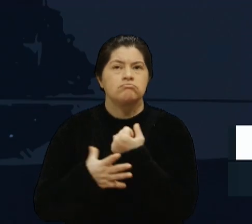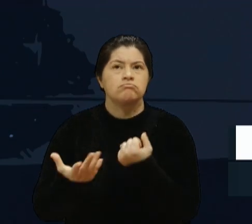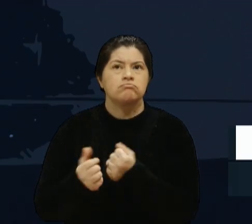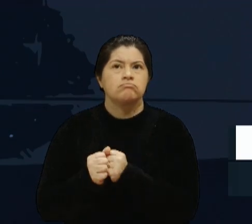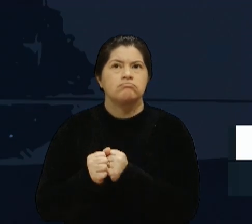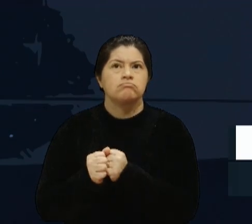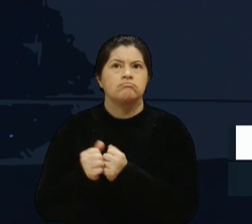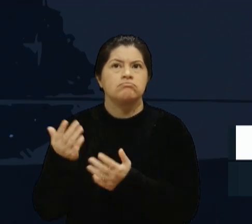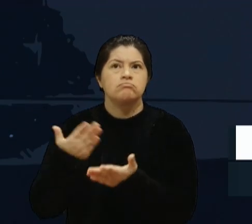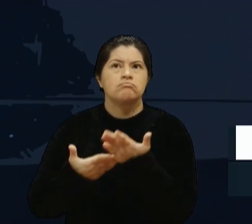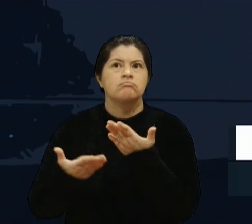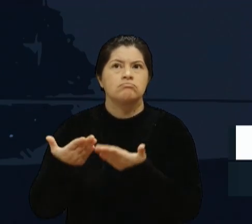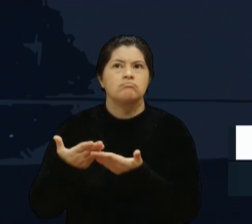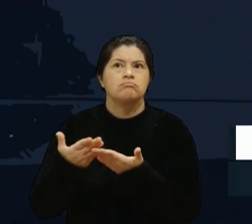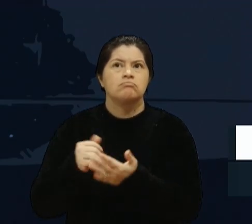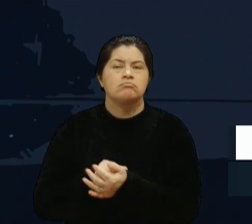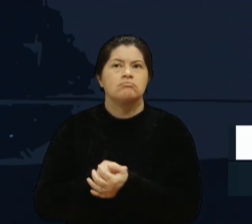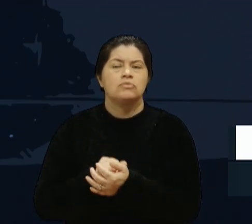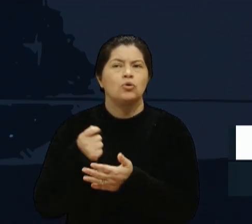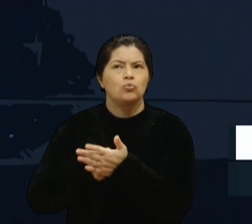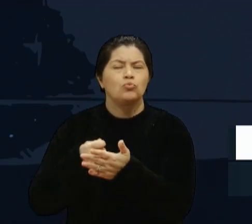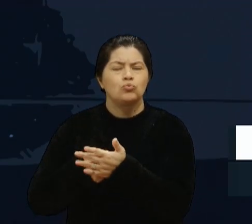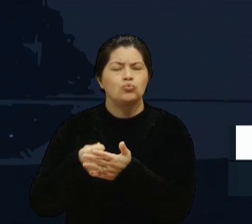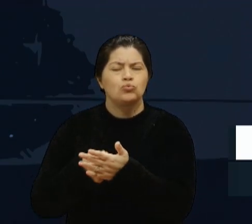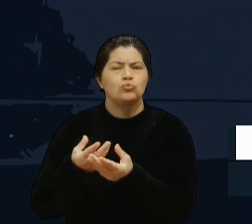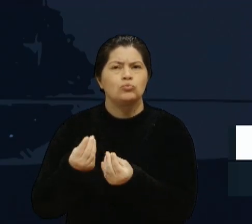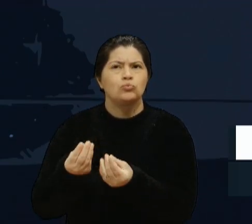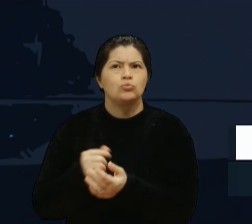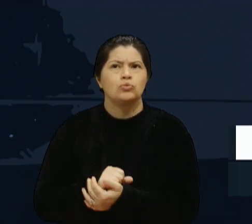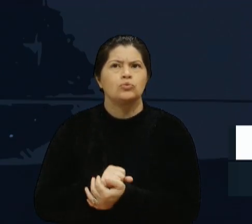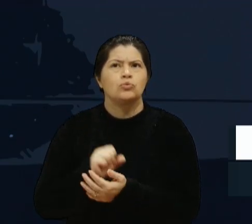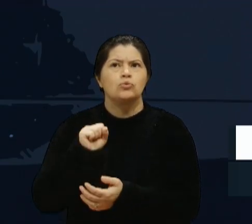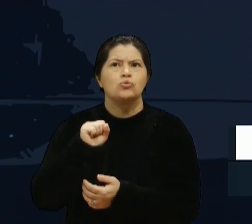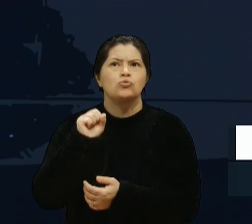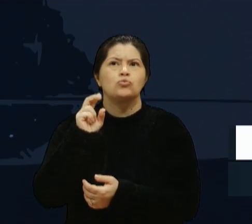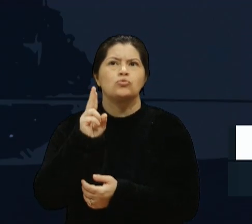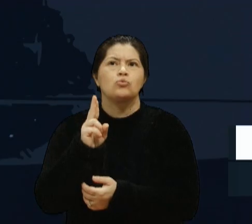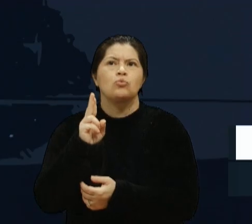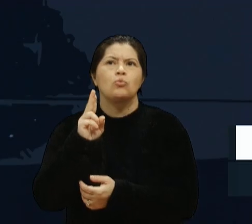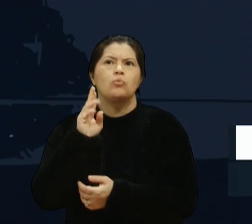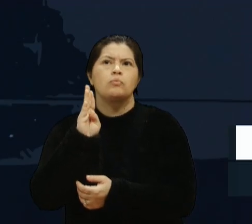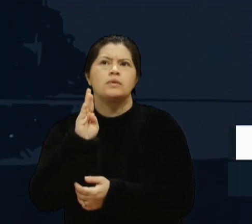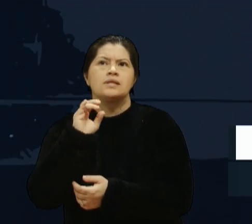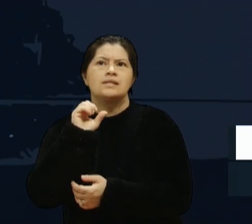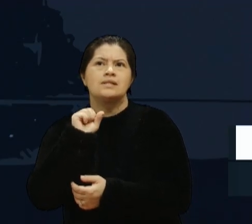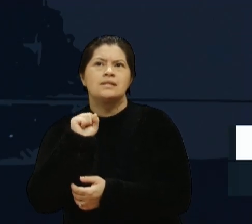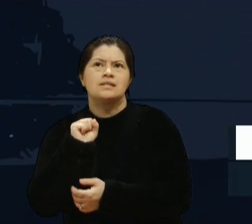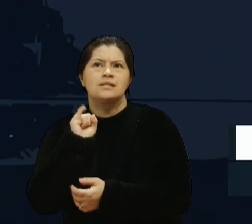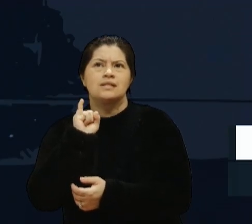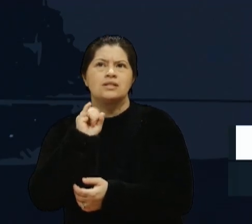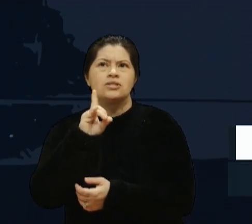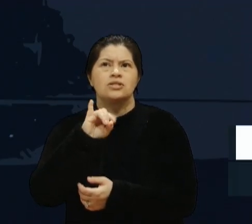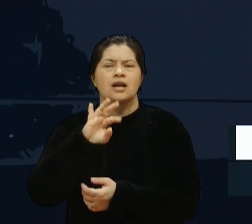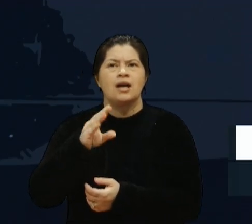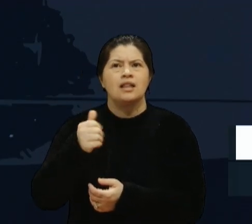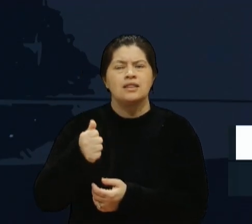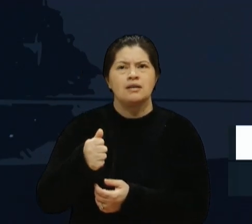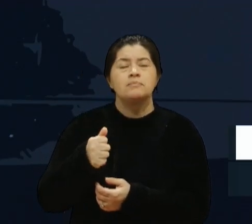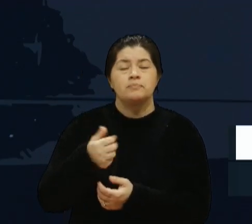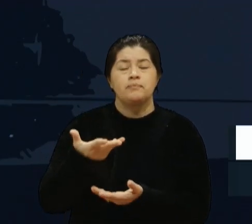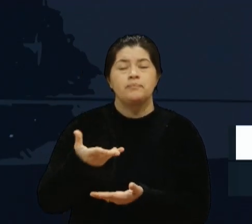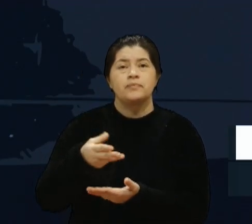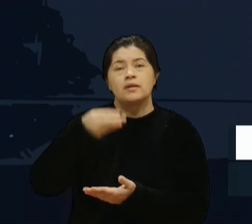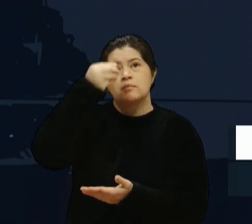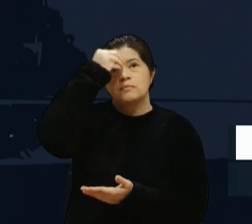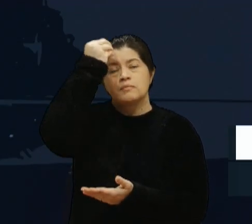o cuidado subsidiado, né? Luta muito por ele, inclusive. Temos o programa de Apadrinhe. É